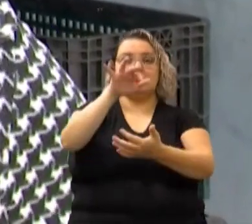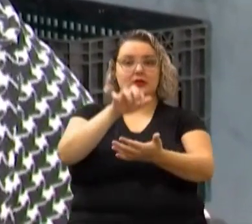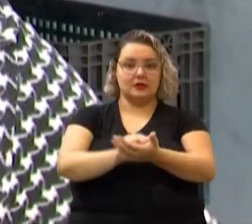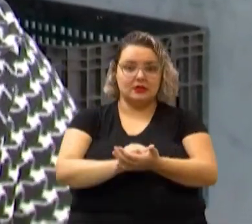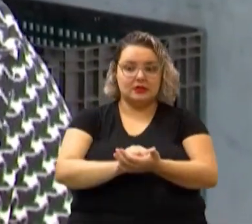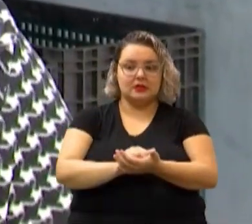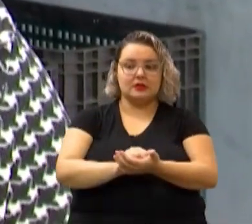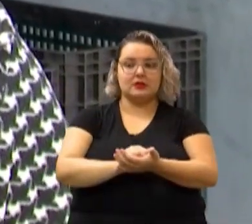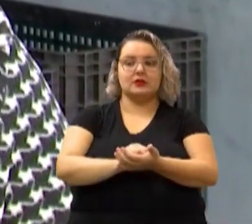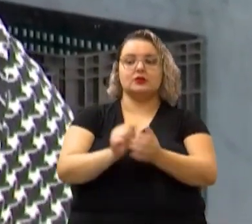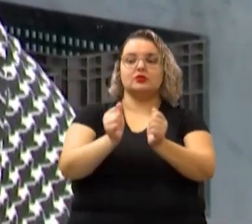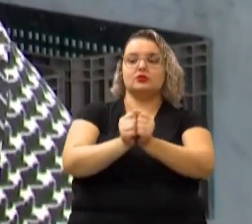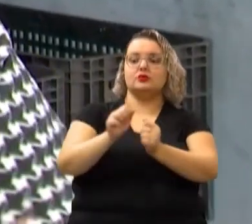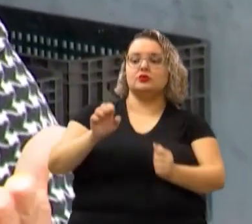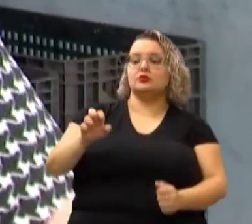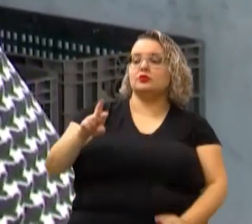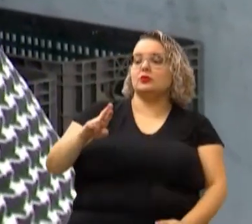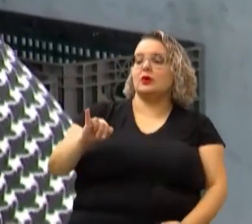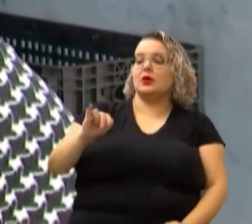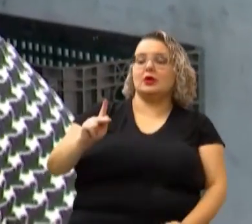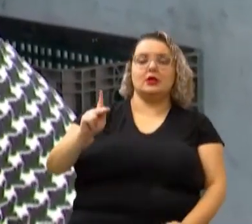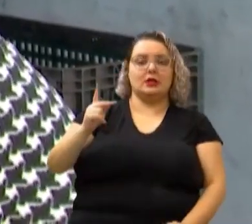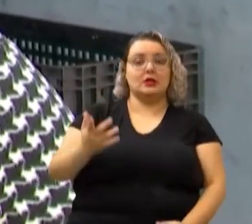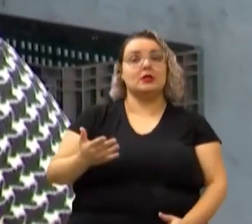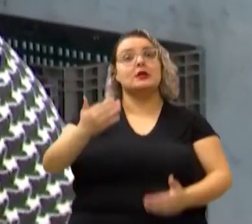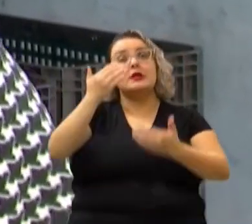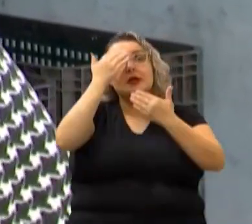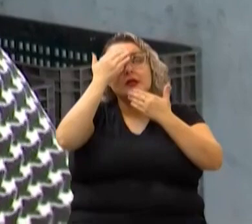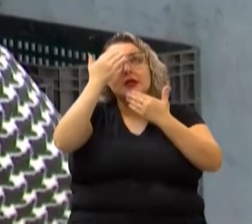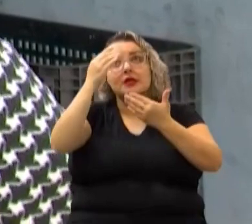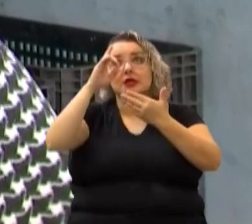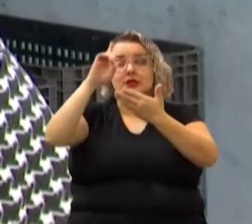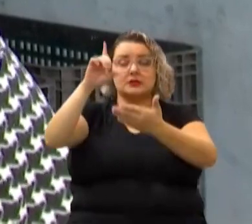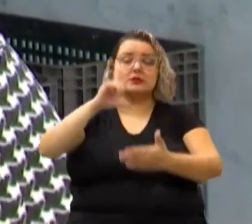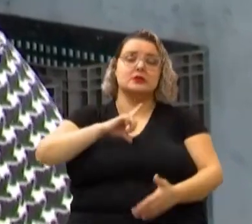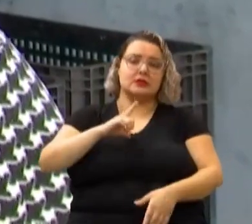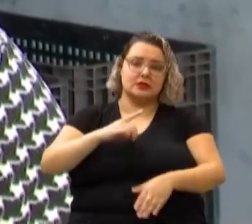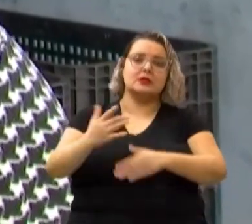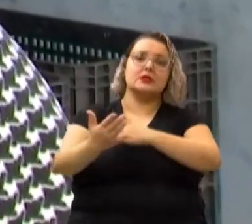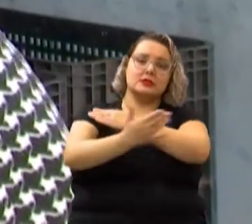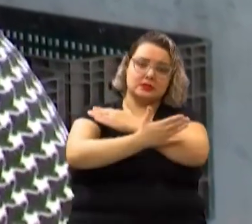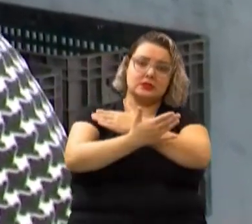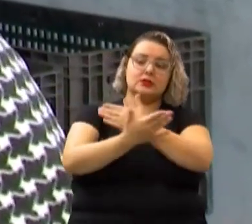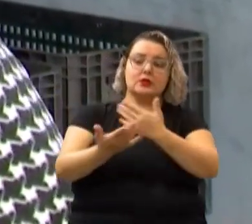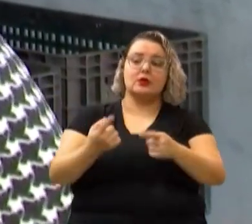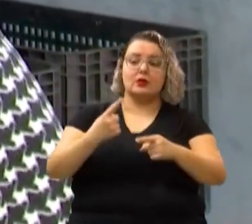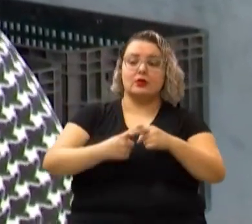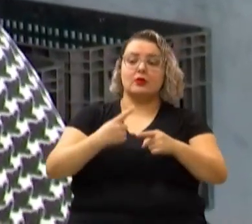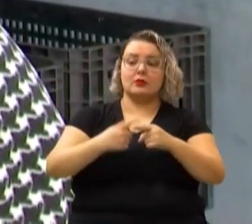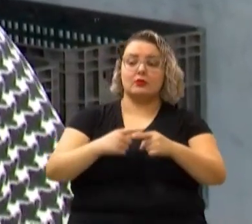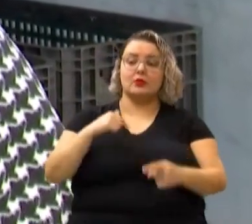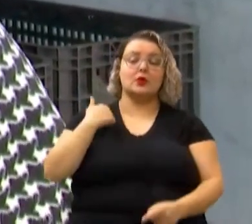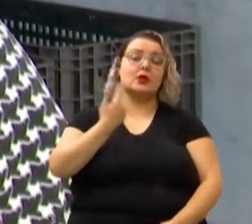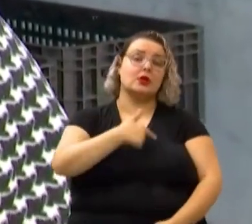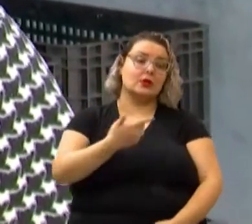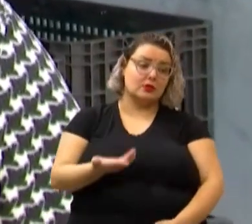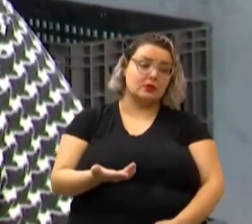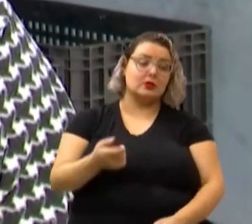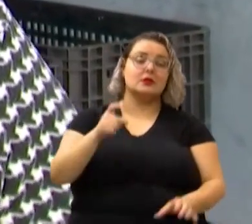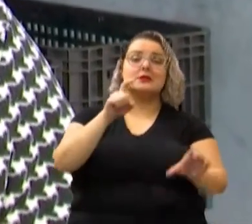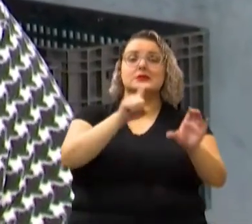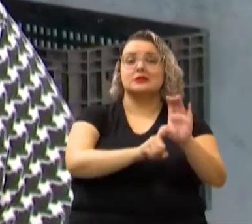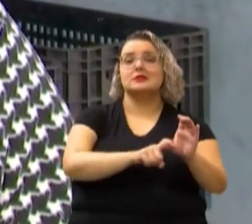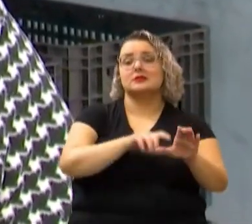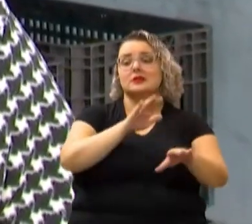que eu fiz o meu cadastro, né, que foi com o Eric, e graças a Deus a gente tem essa ajuda, porque